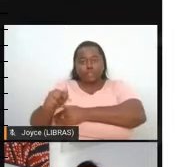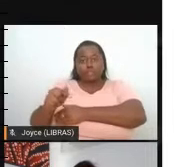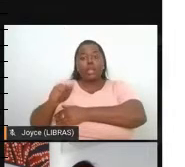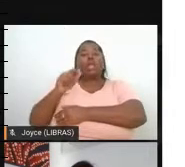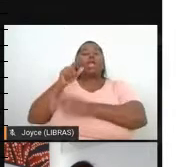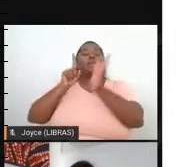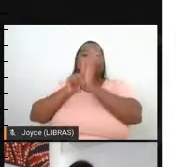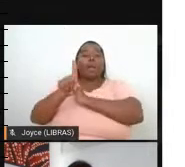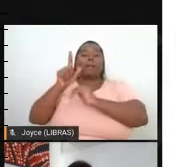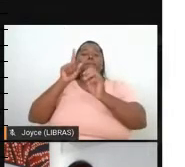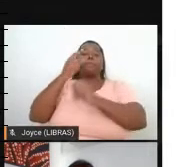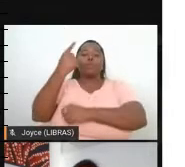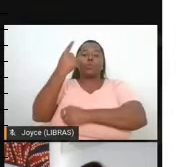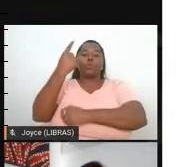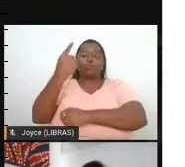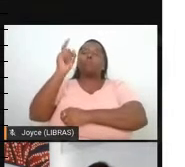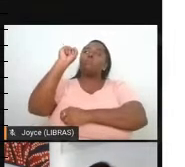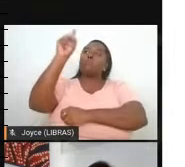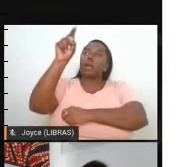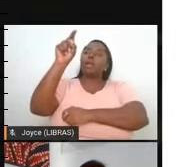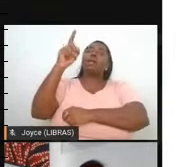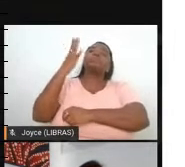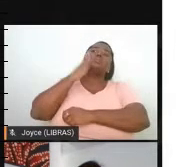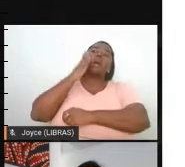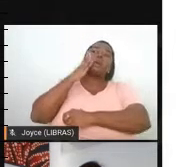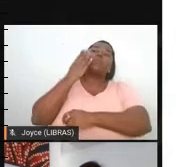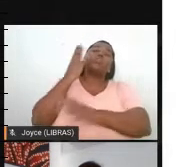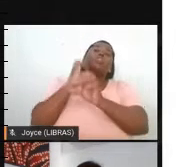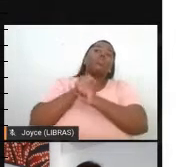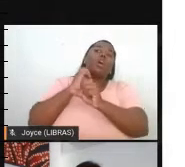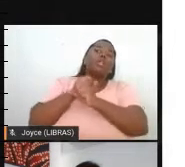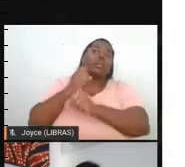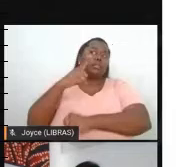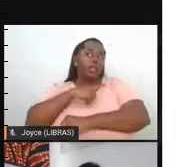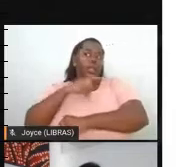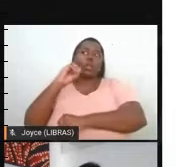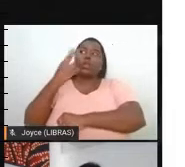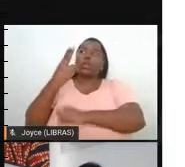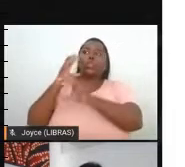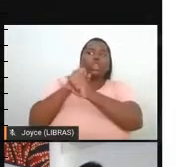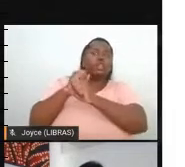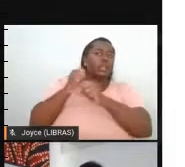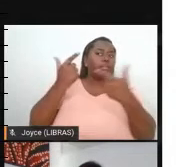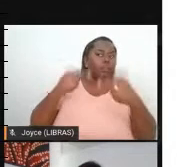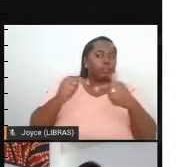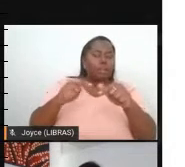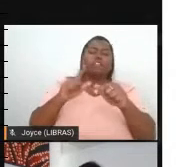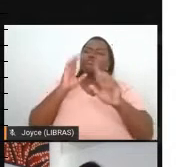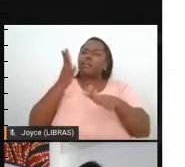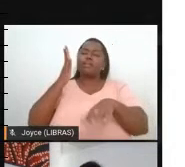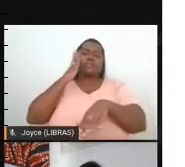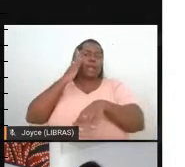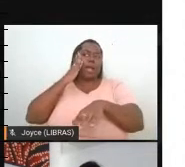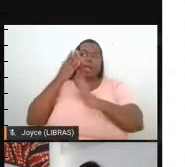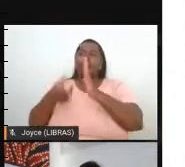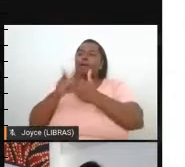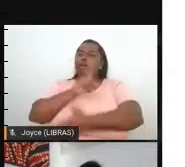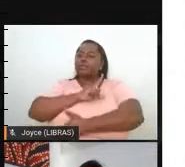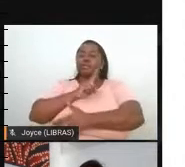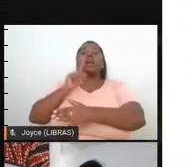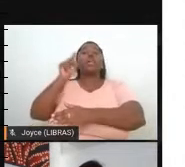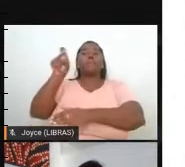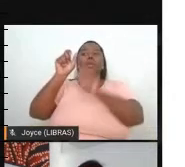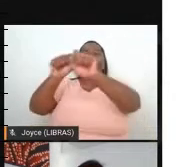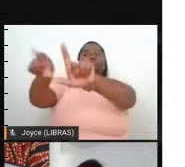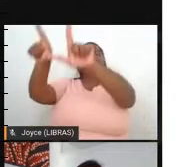1, ele sabe quanto vale aquela questão, se ela vale nota ou não, e ele consegue trabalhar e preencher. Então, essa é uma questão